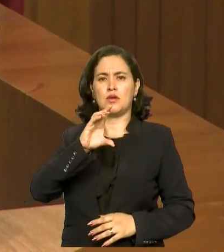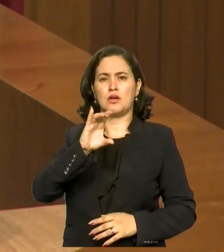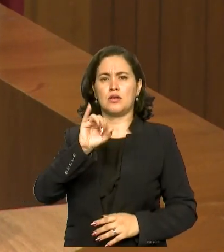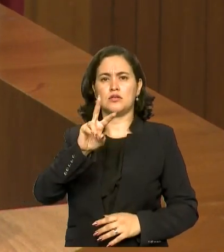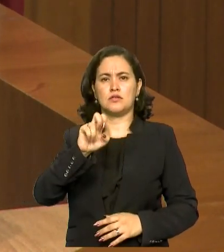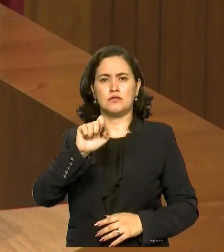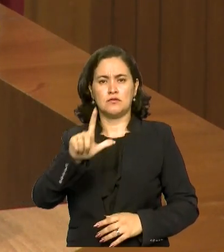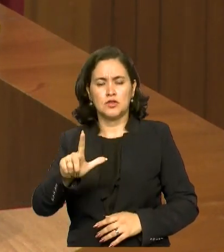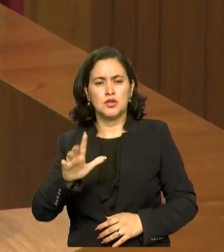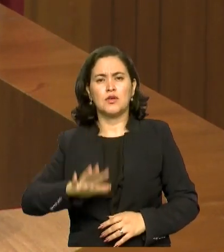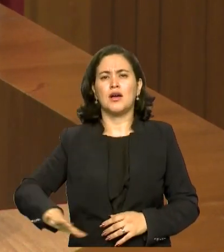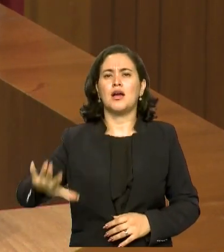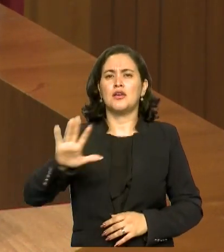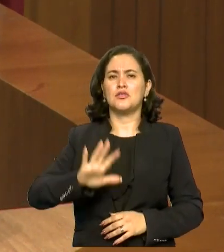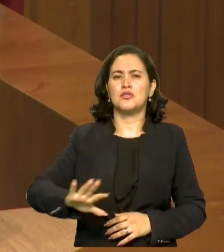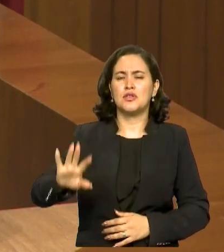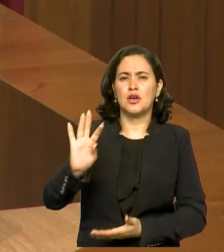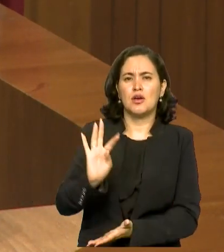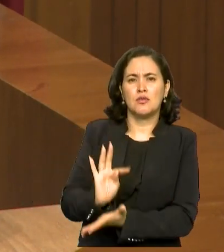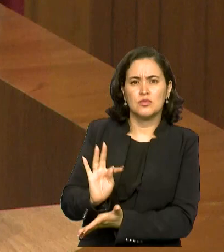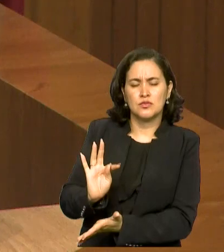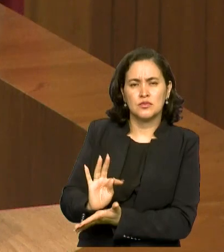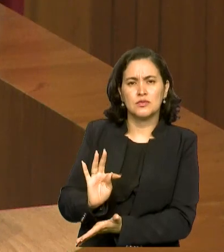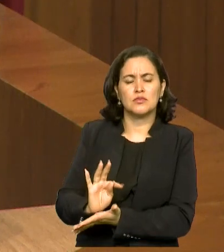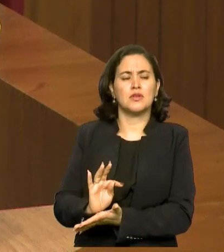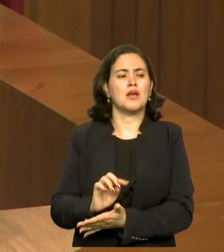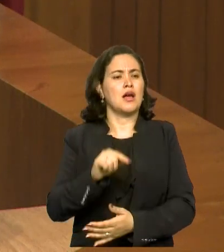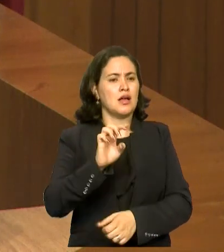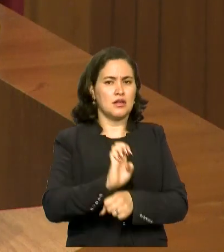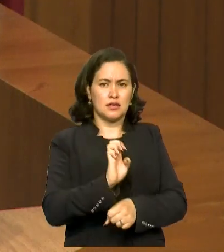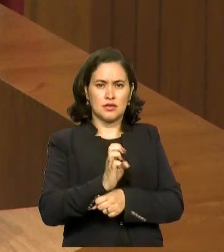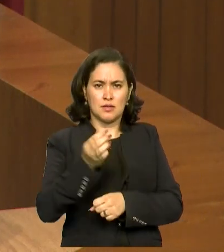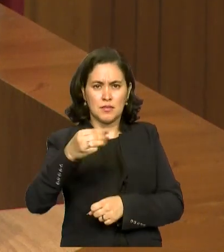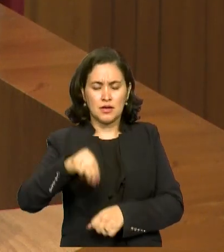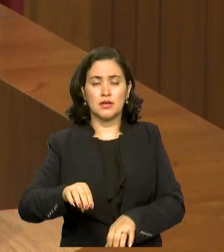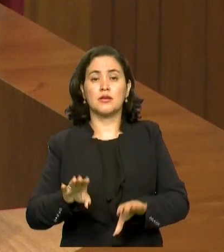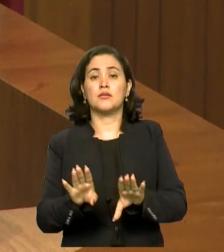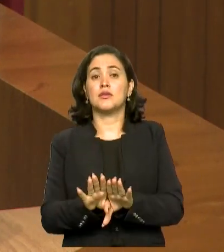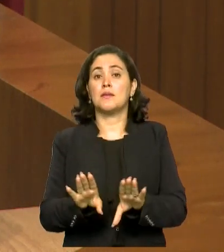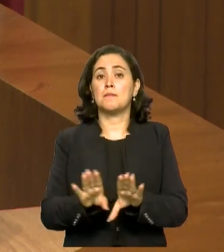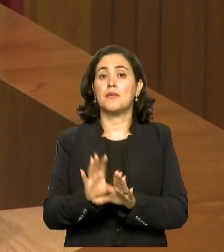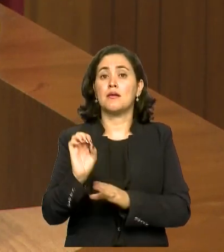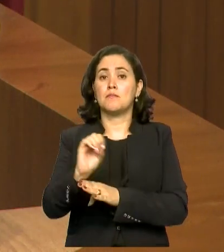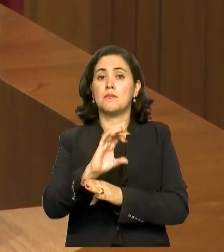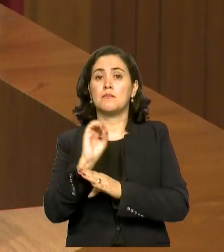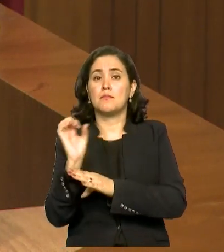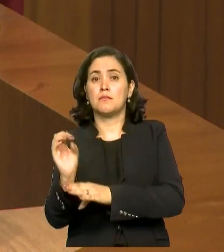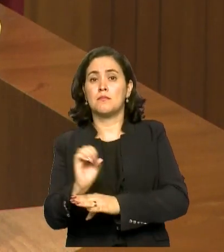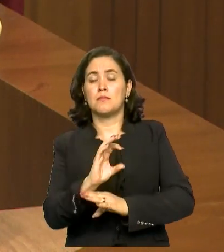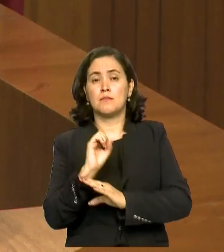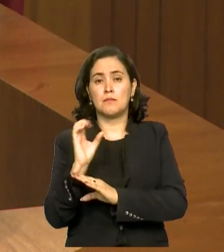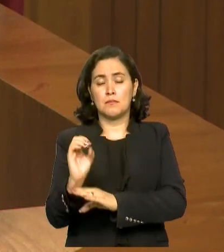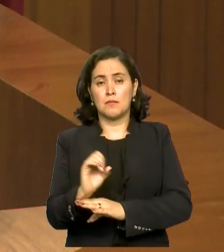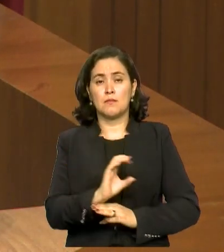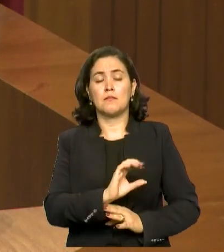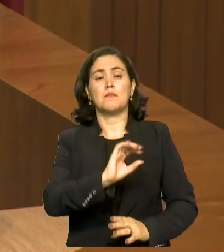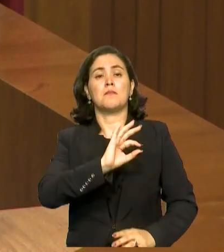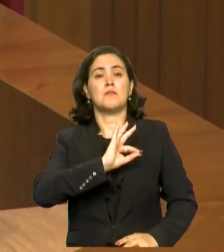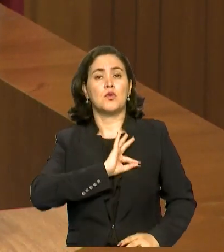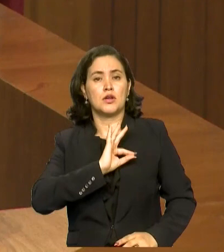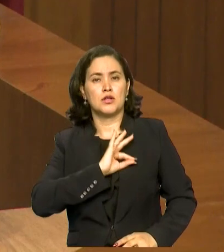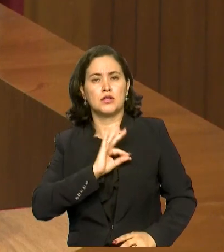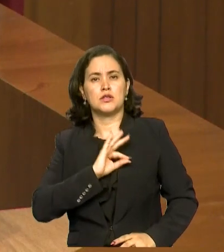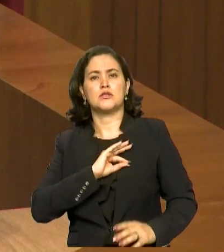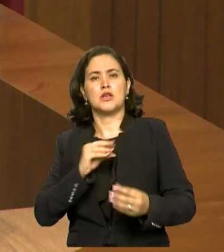no estado do Maranhão, participamos também de entrega de viaturas, mas se faz